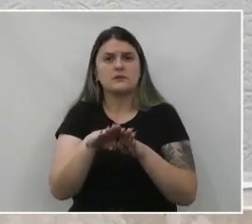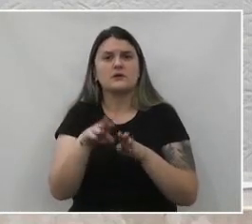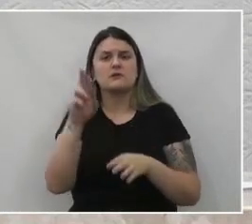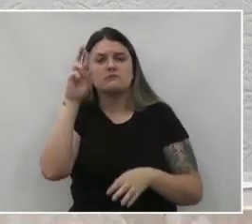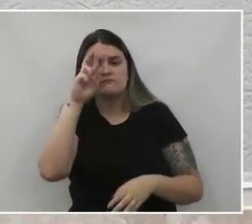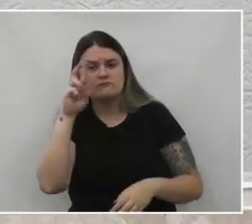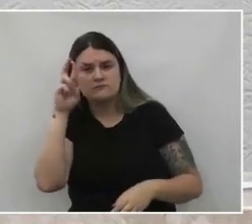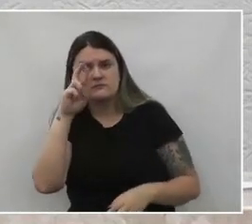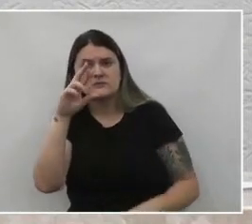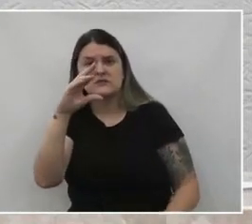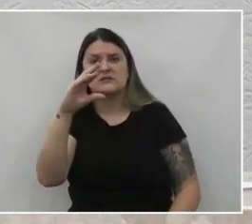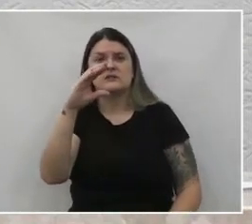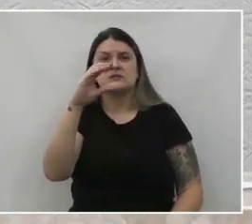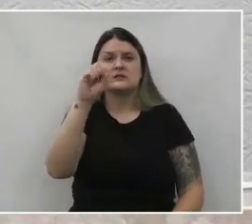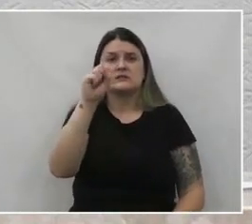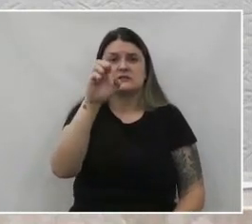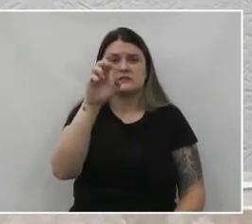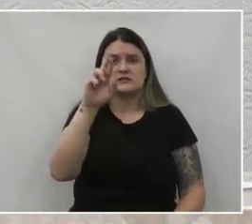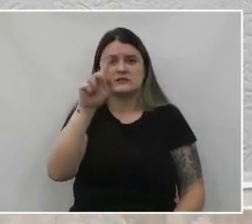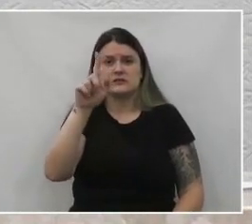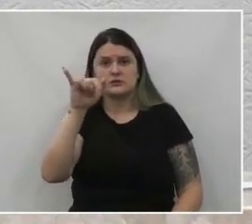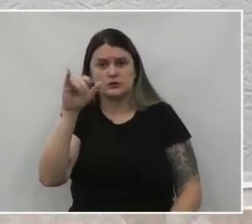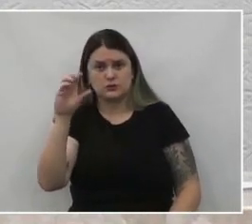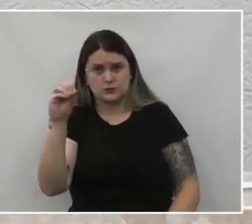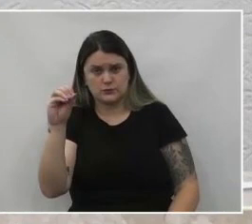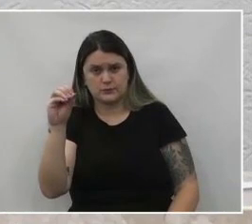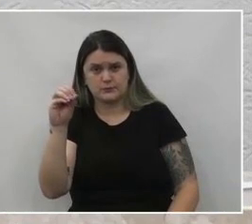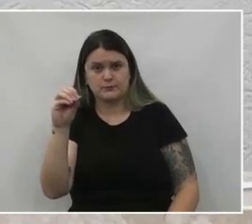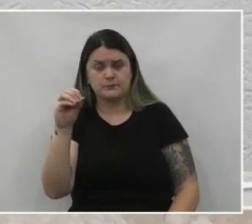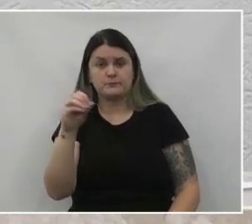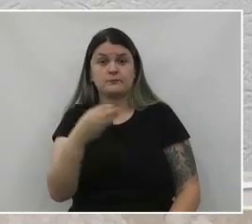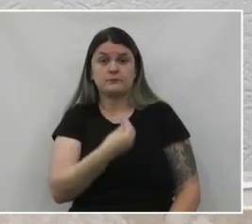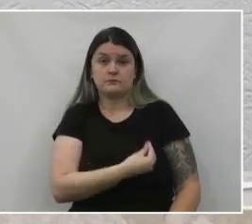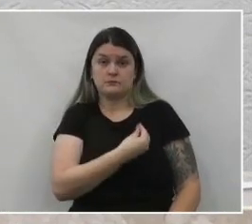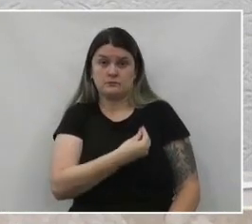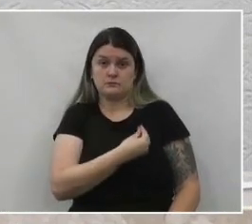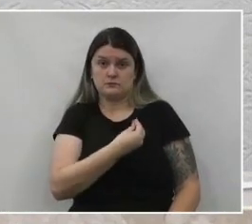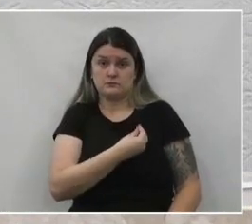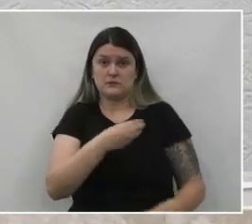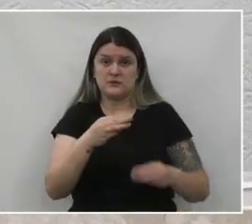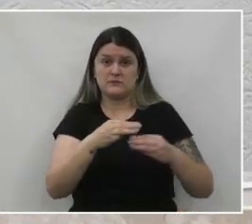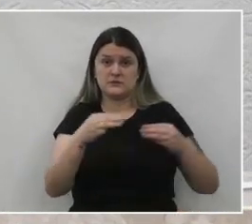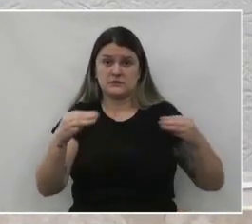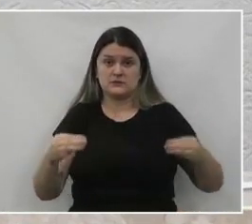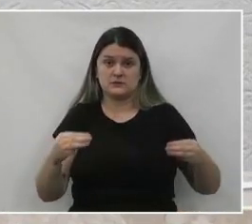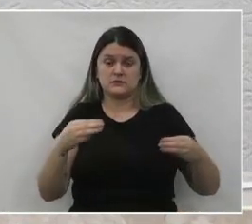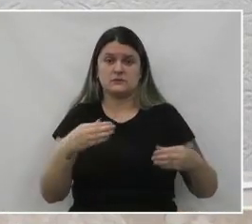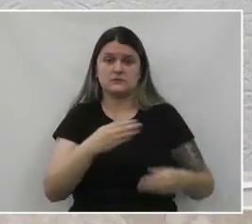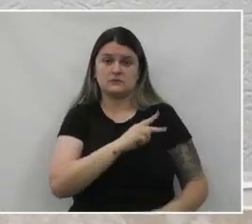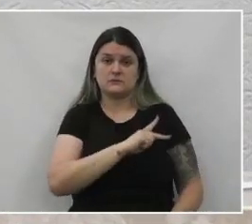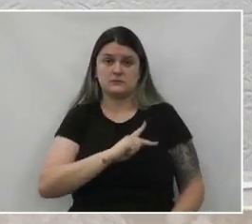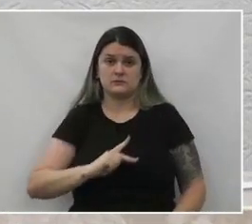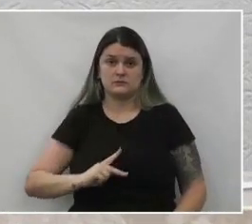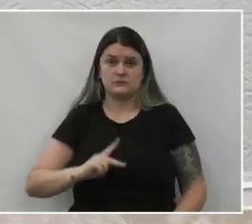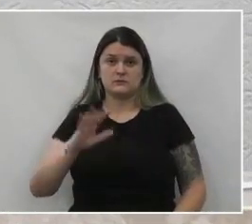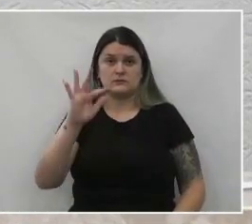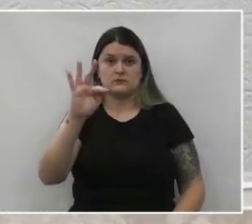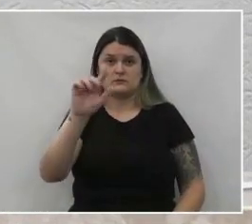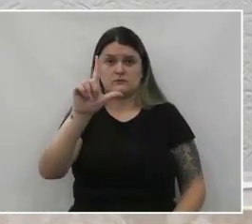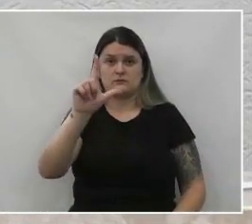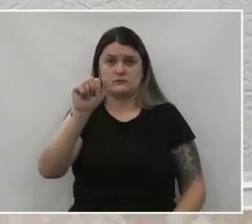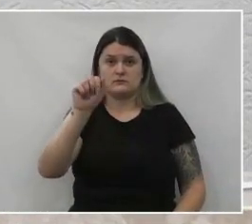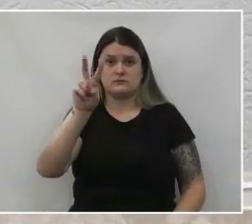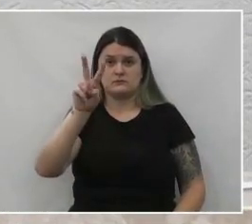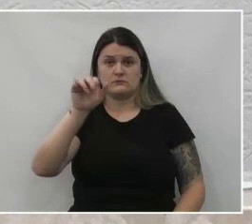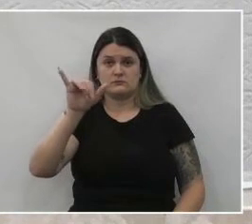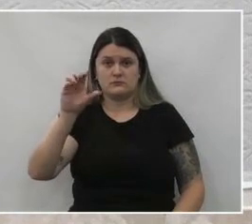Sérgio Ricardo Valadares Fonseca. Presente o procurador do Ministério Público junto ao Tribunal de Contas, Flávio de Azambuja